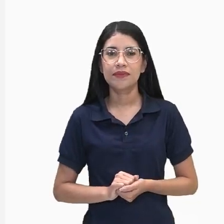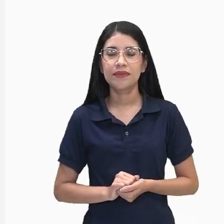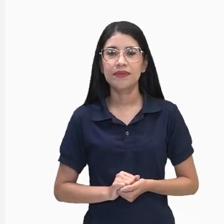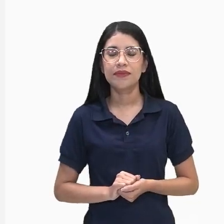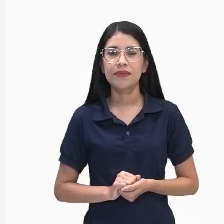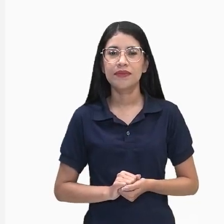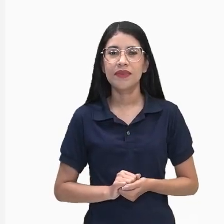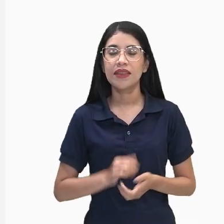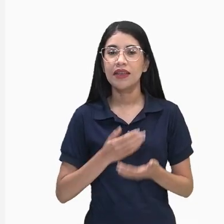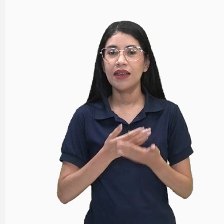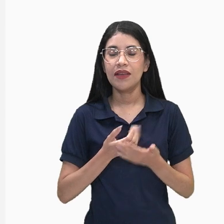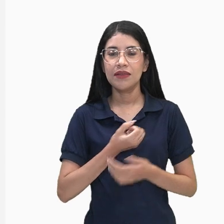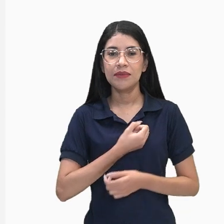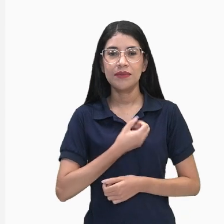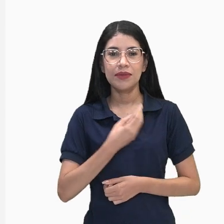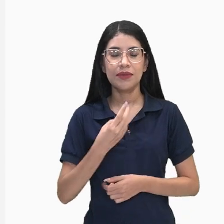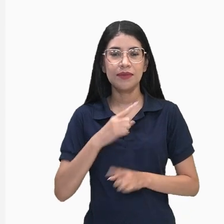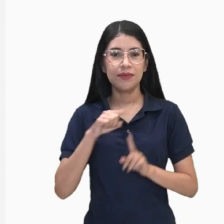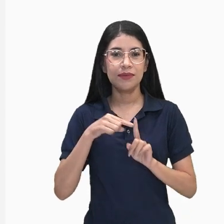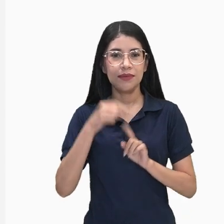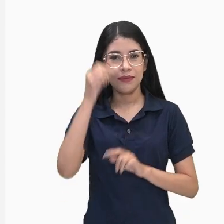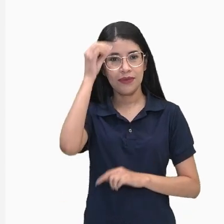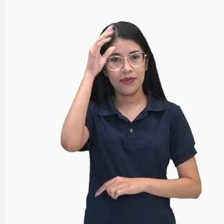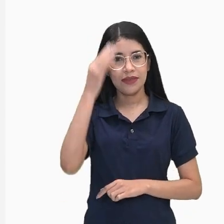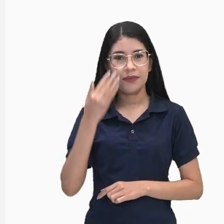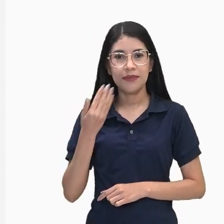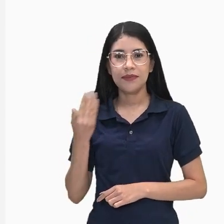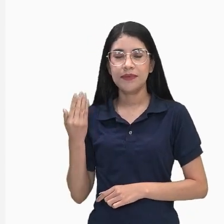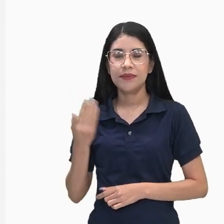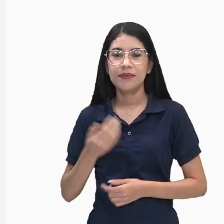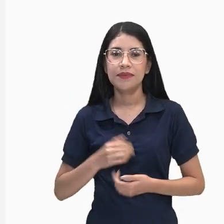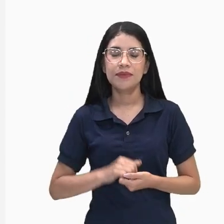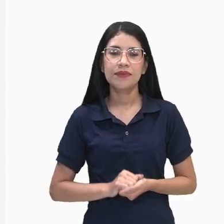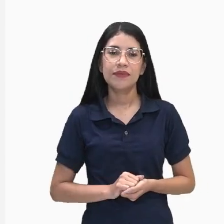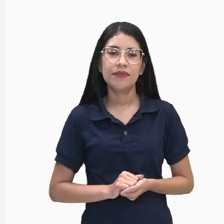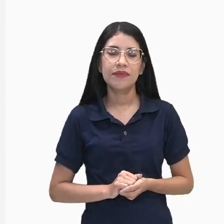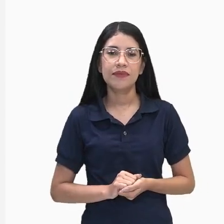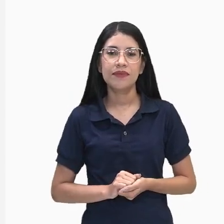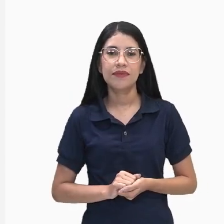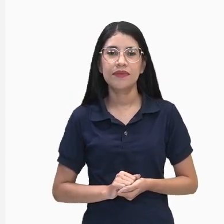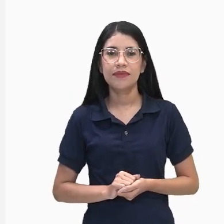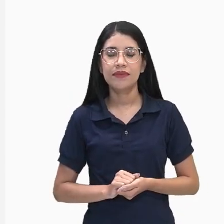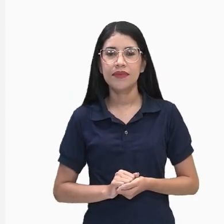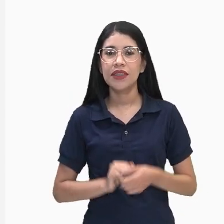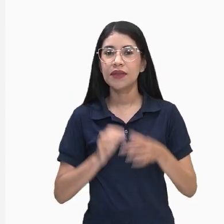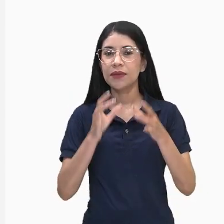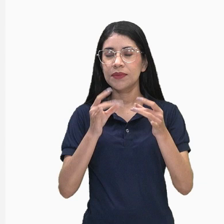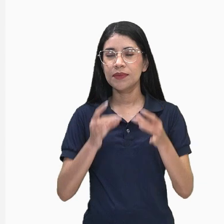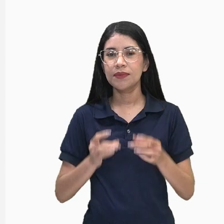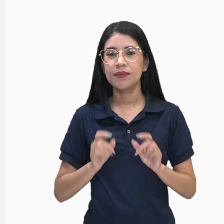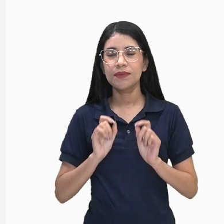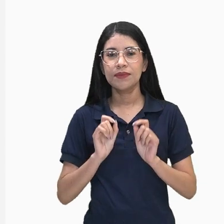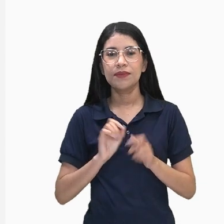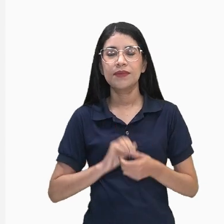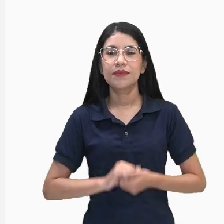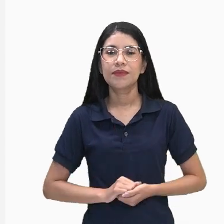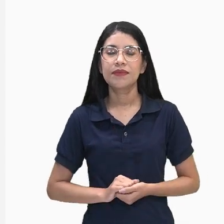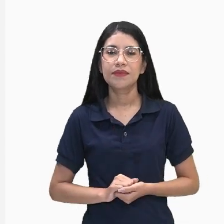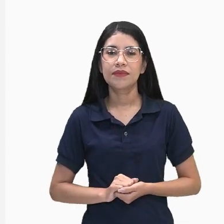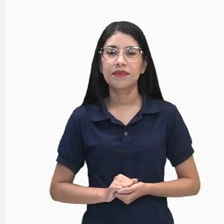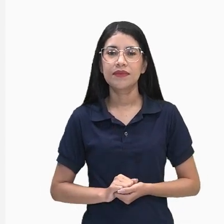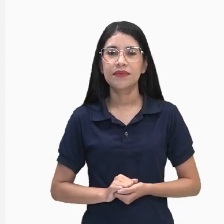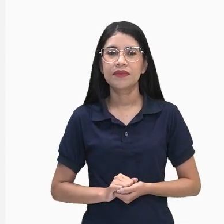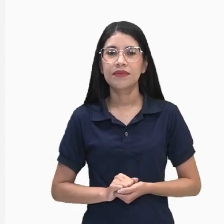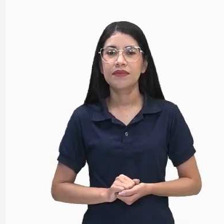Então nós temos a aula 2 com objeto de conhecimento Reading Comprehension Writing. O detalhamento é Reading